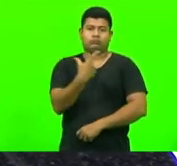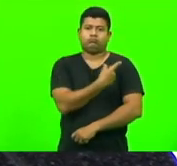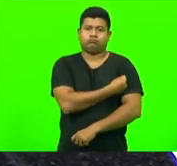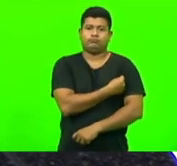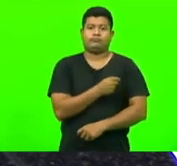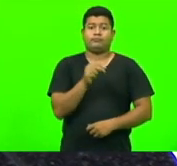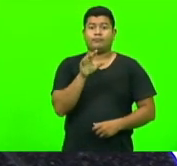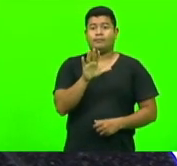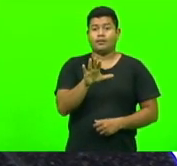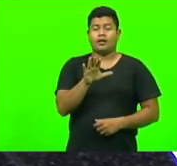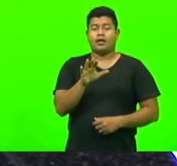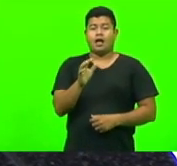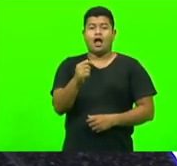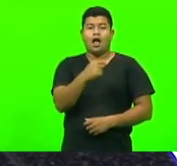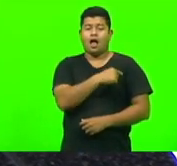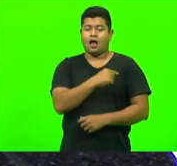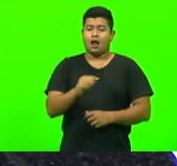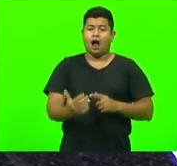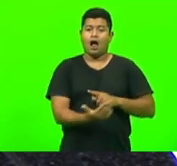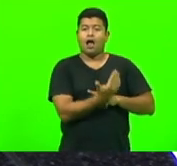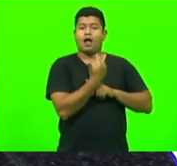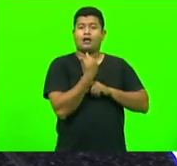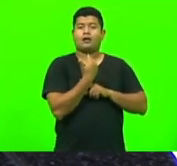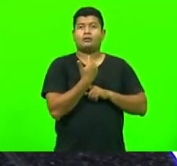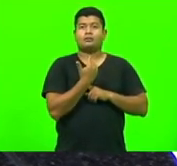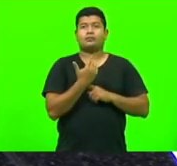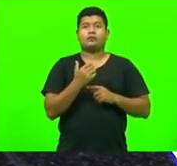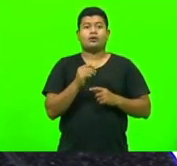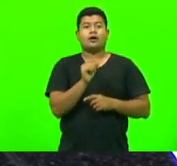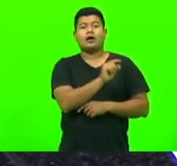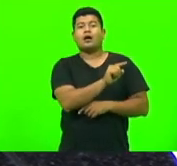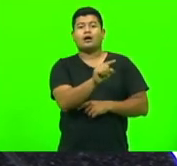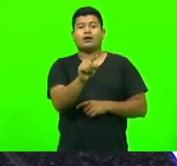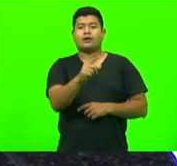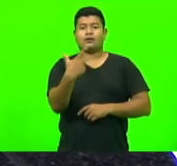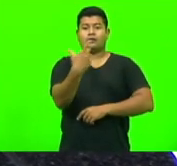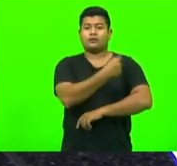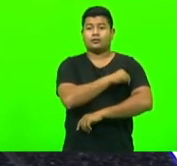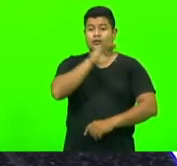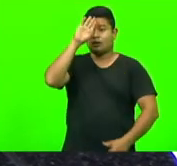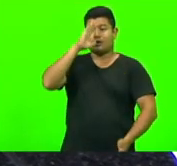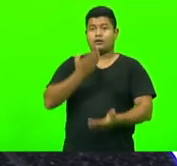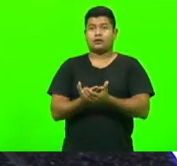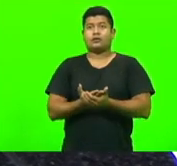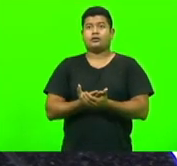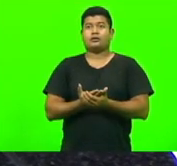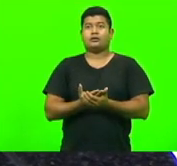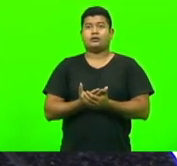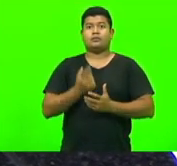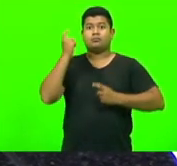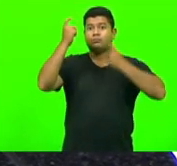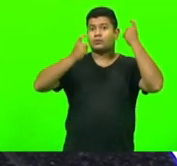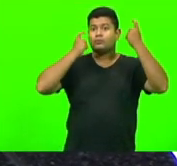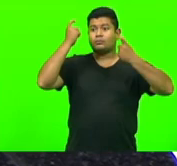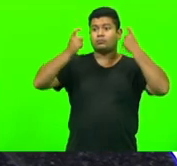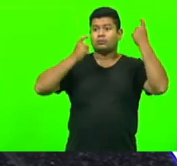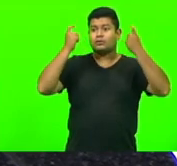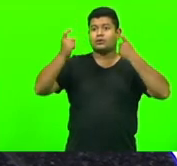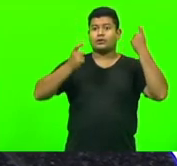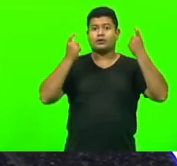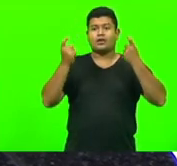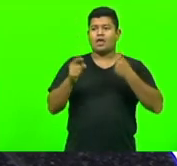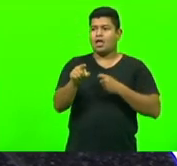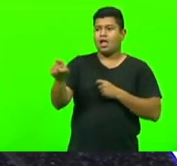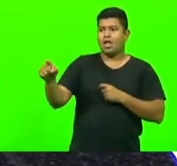ela funciona, o que que aqueles que estão vacinados, que acreditam que ela funciona, estão preocupados com os que não